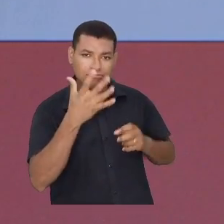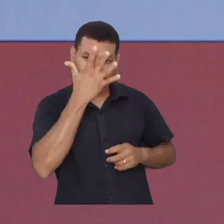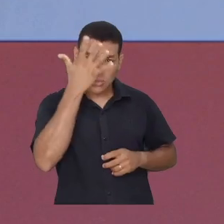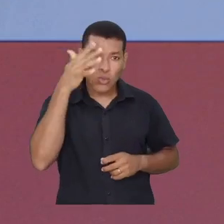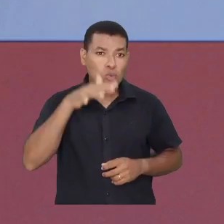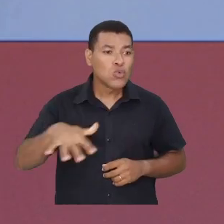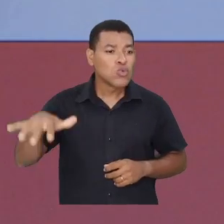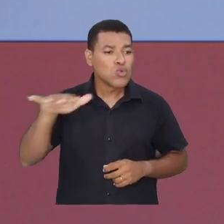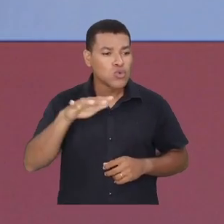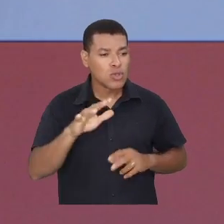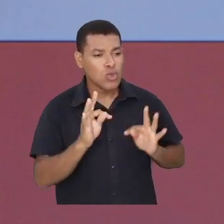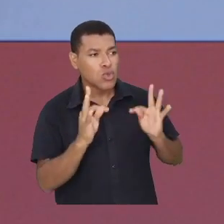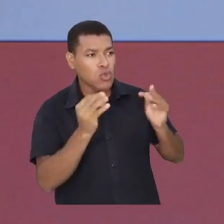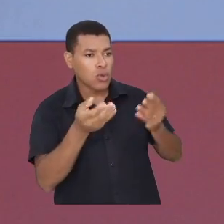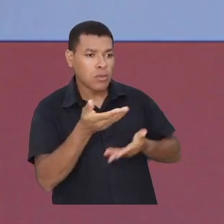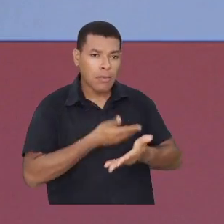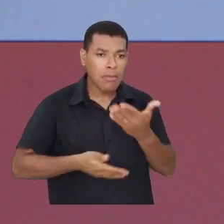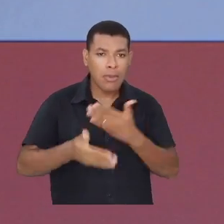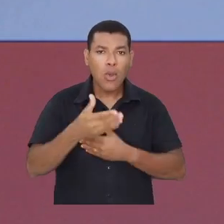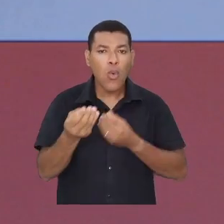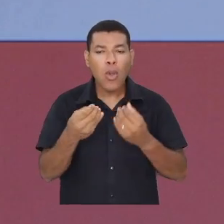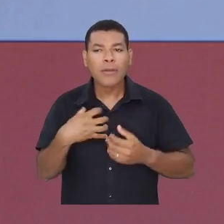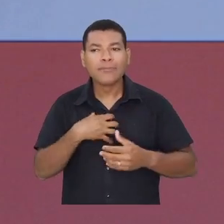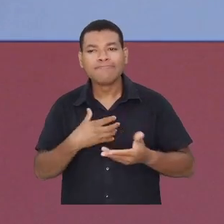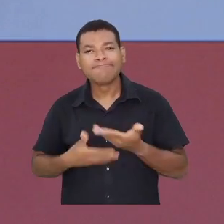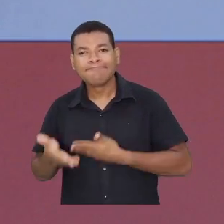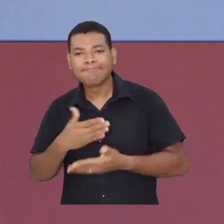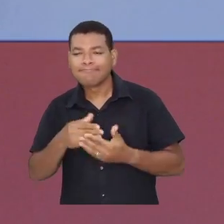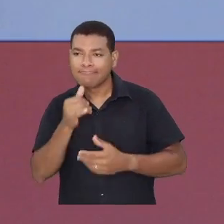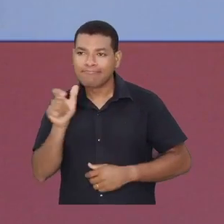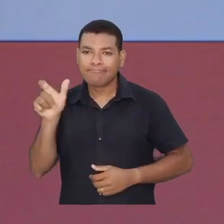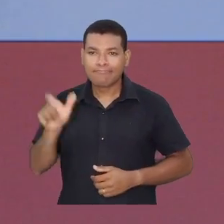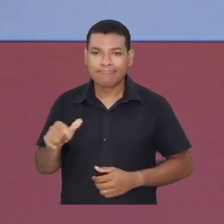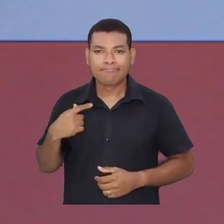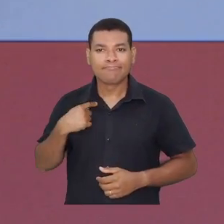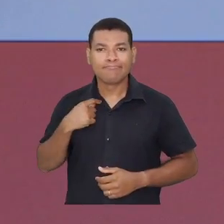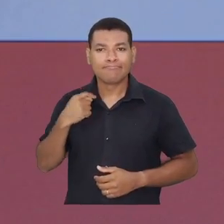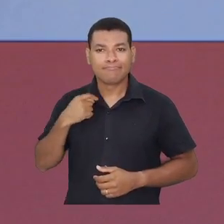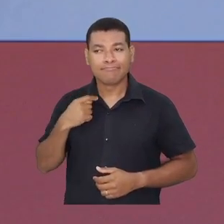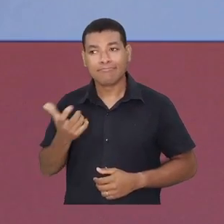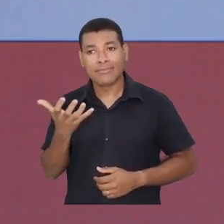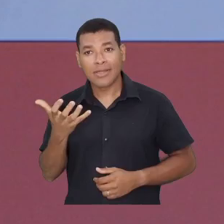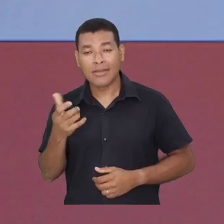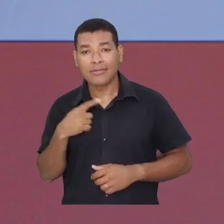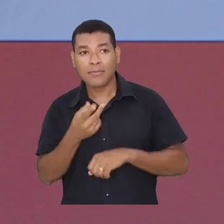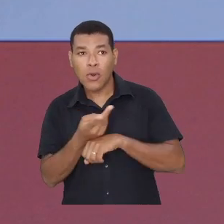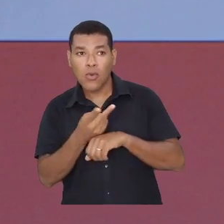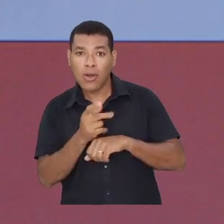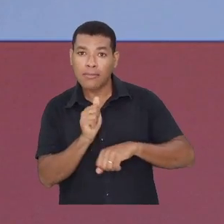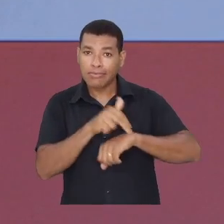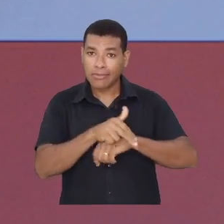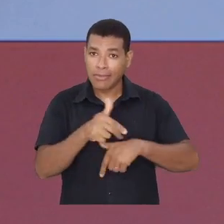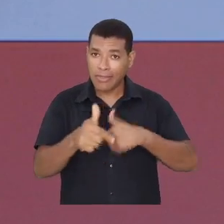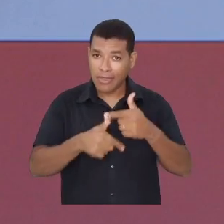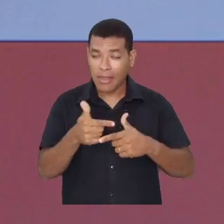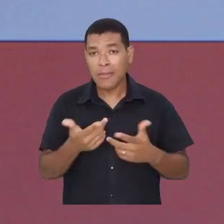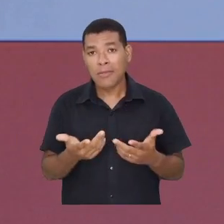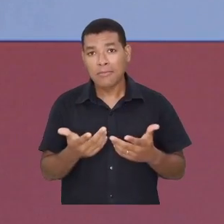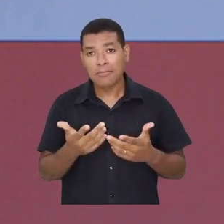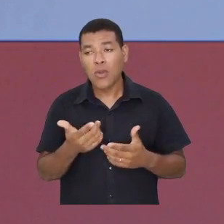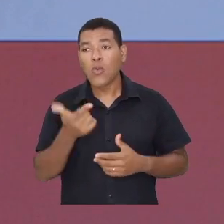de todas as pessoas que interagem com ela, né? Exatamente. Candidatos ativos que buscam ativamente as vagas,